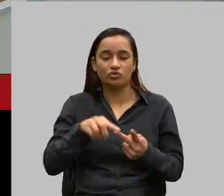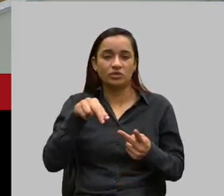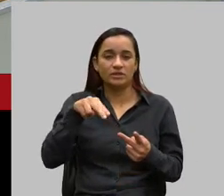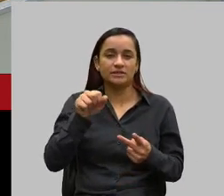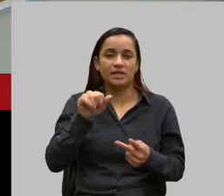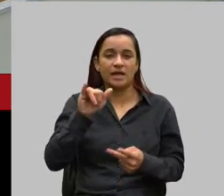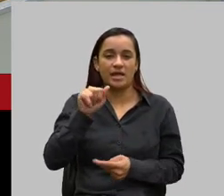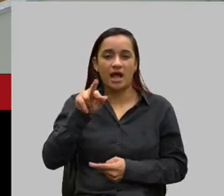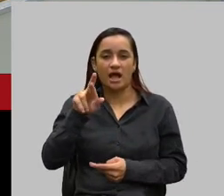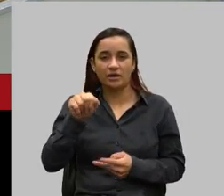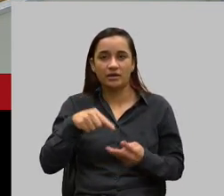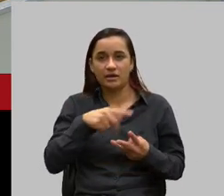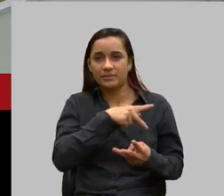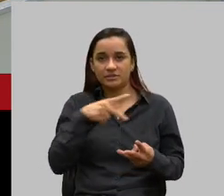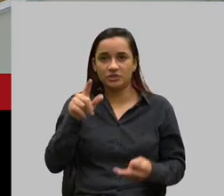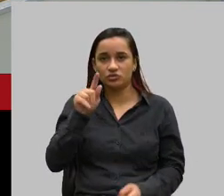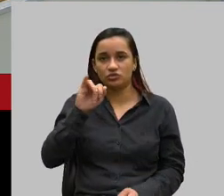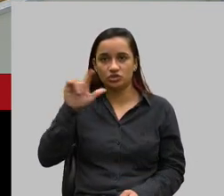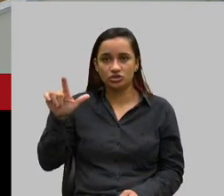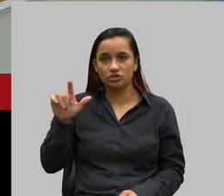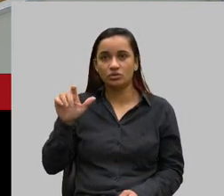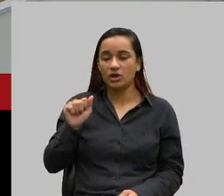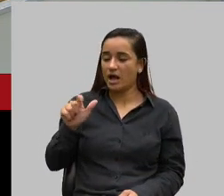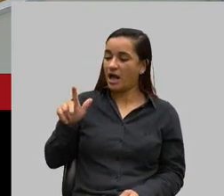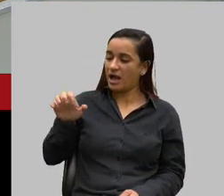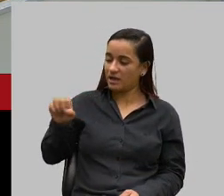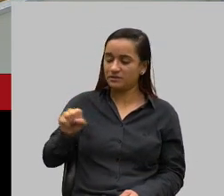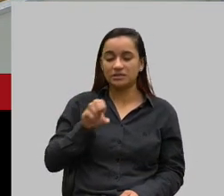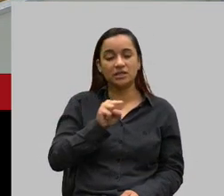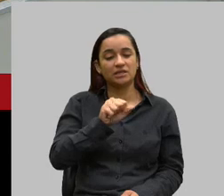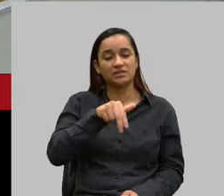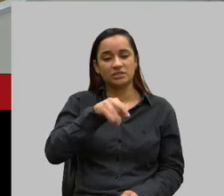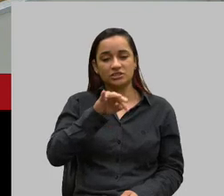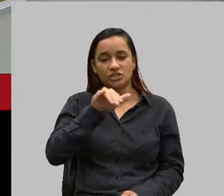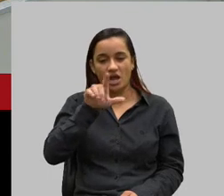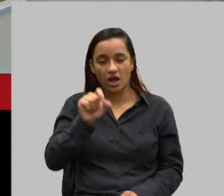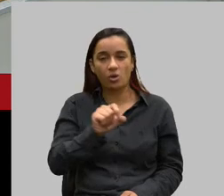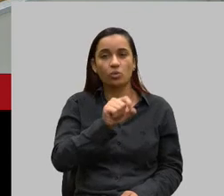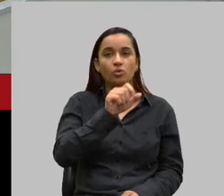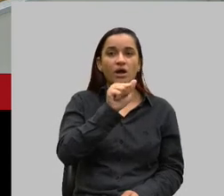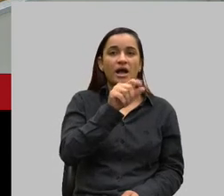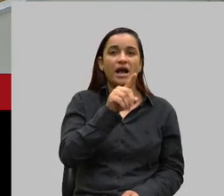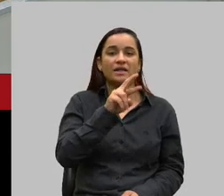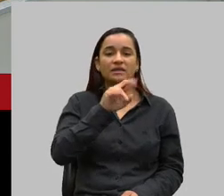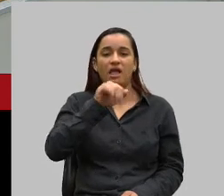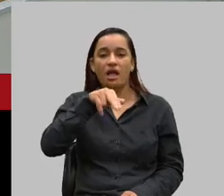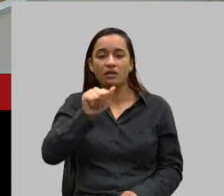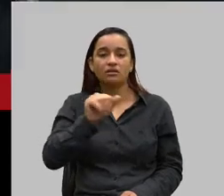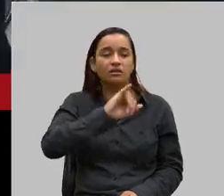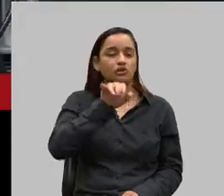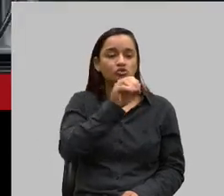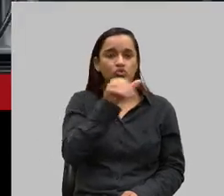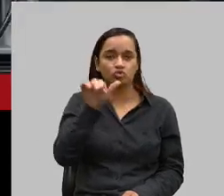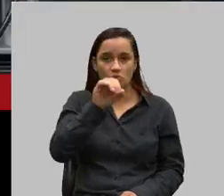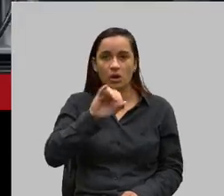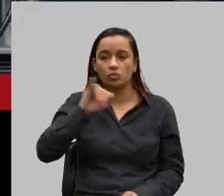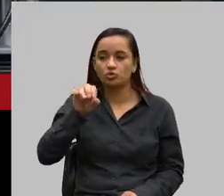Gil Alen Santiago grego Enes Adriana e João Jorge Bom dia Deputado